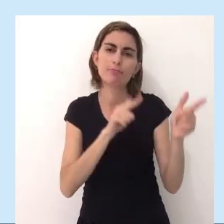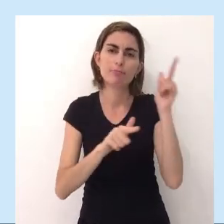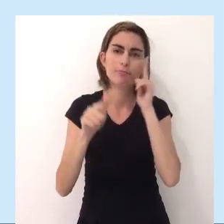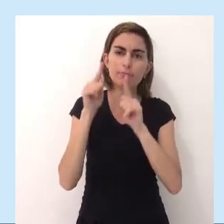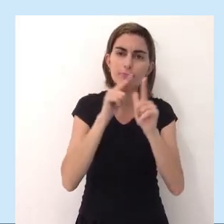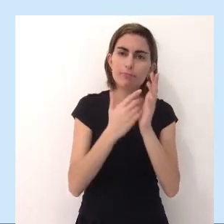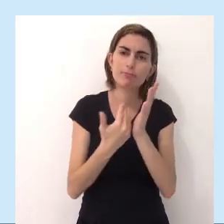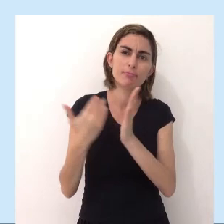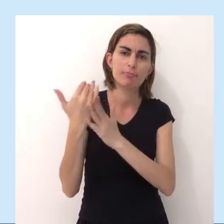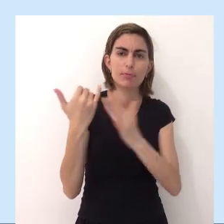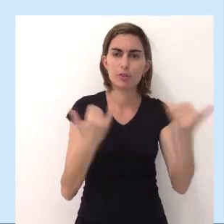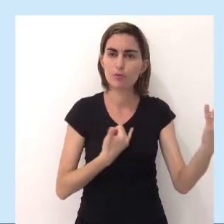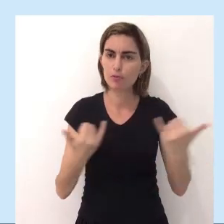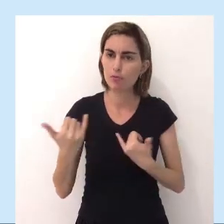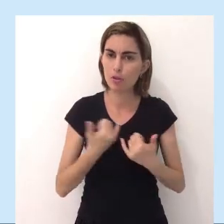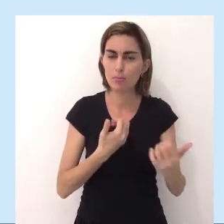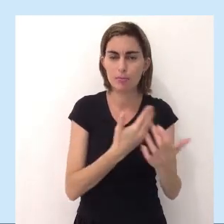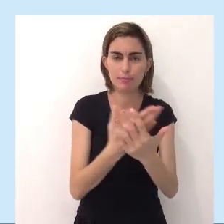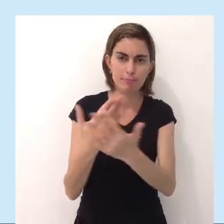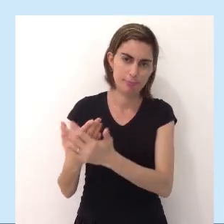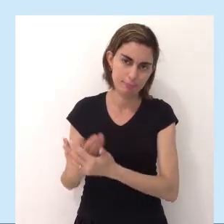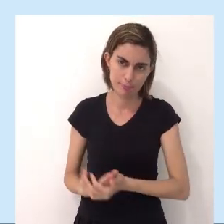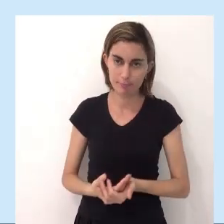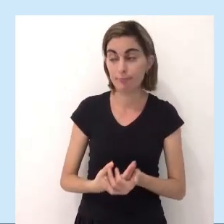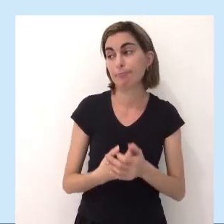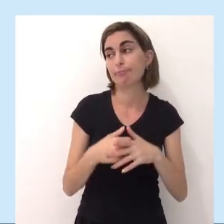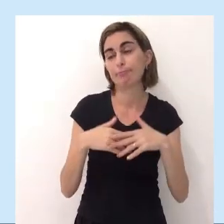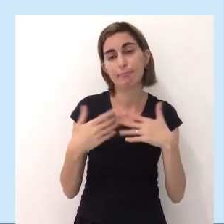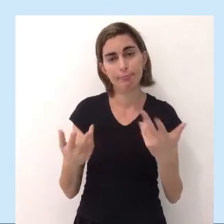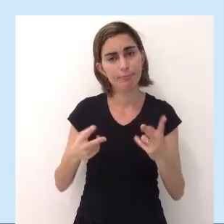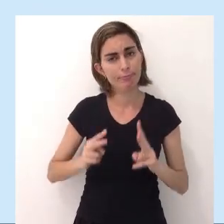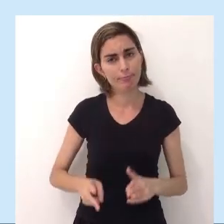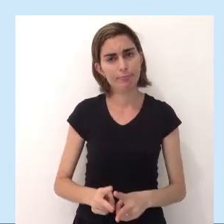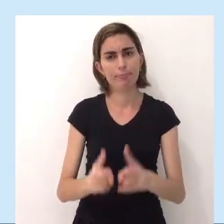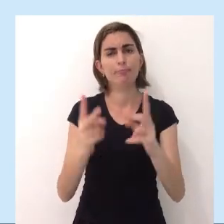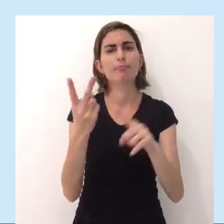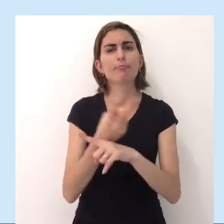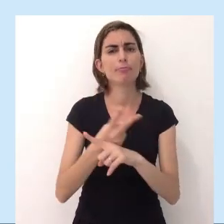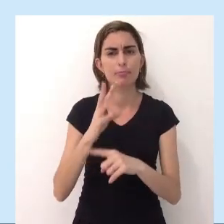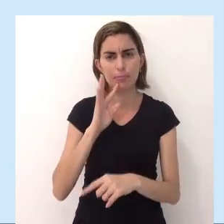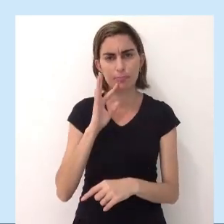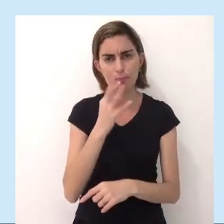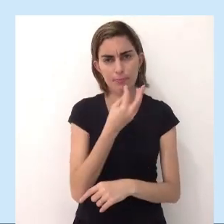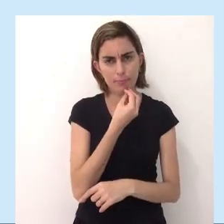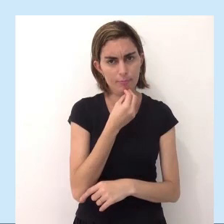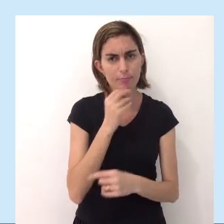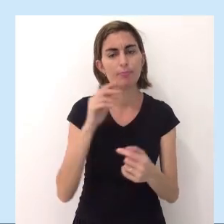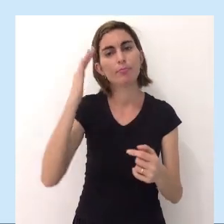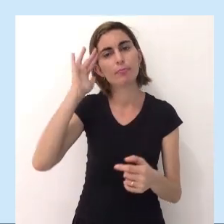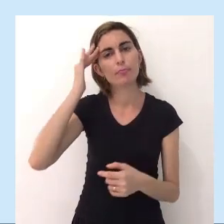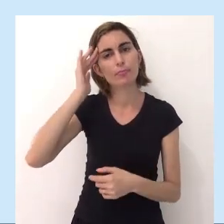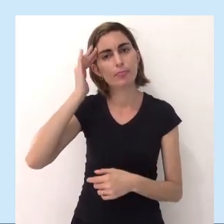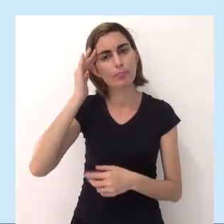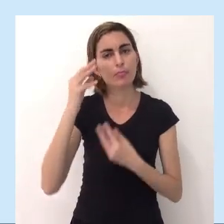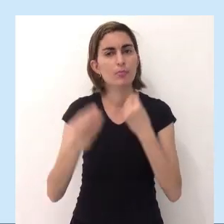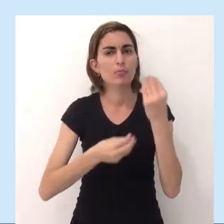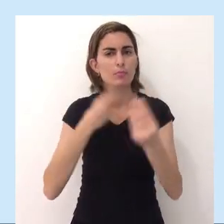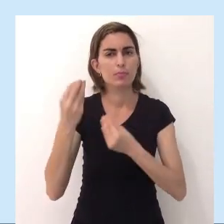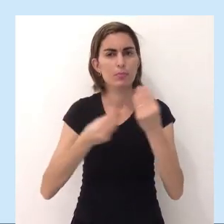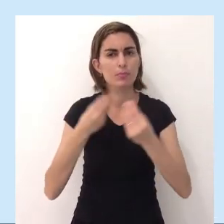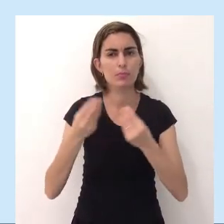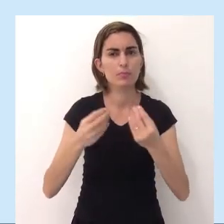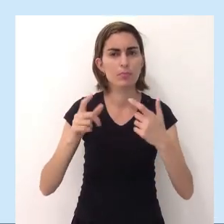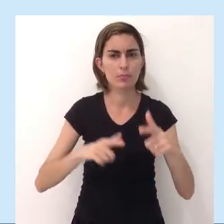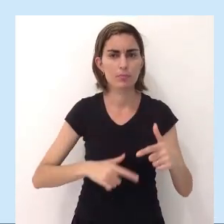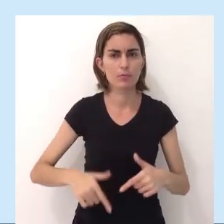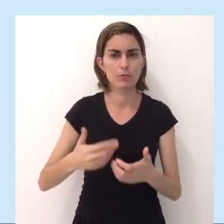conseguirem mais informações sobre a aula, tá? E continuem buscando conhecimento, continuem entendendo como é que funciona